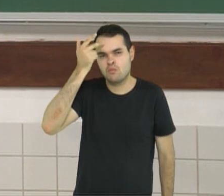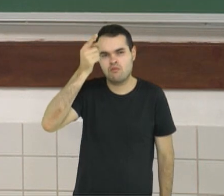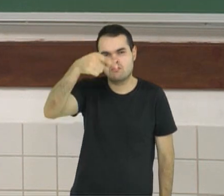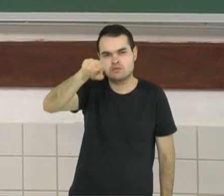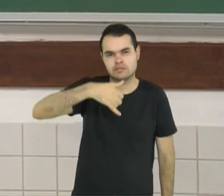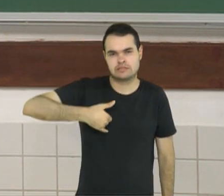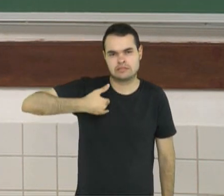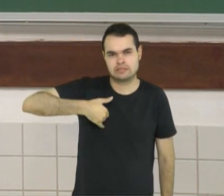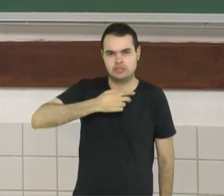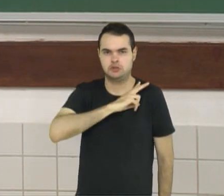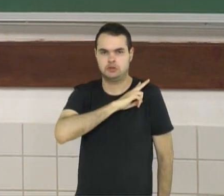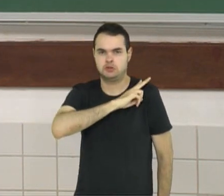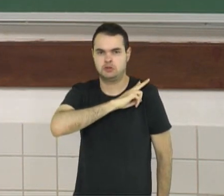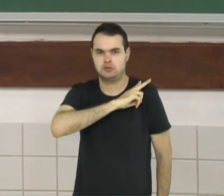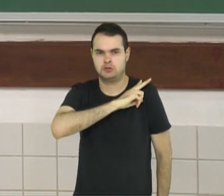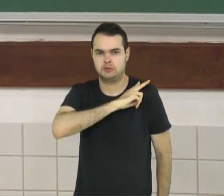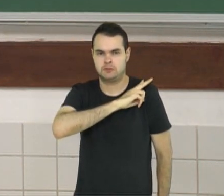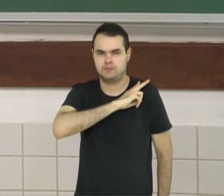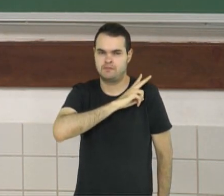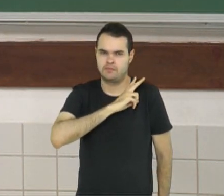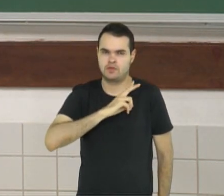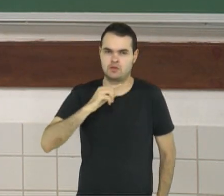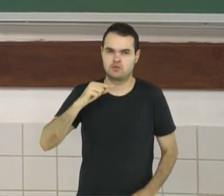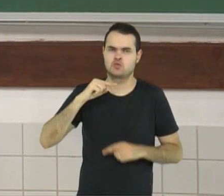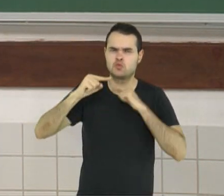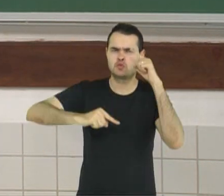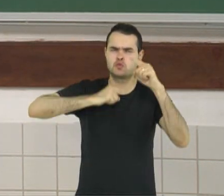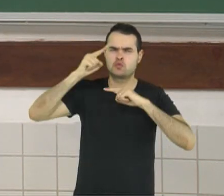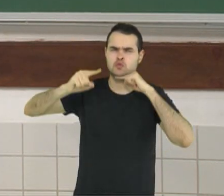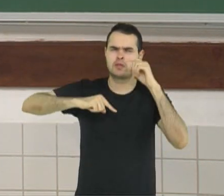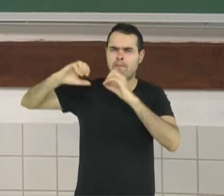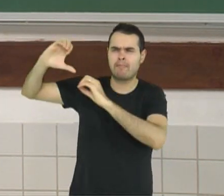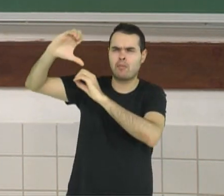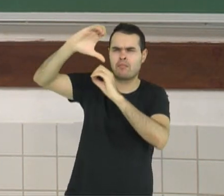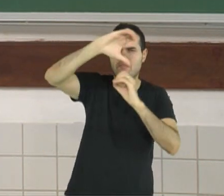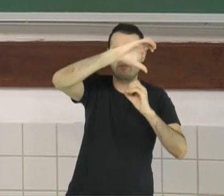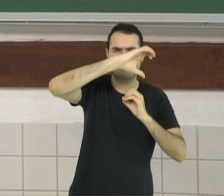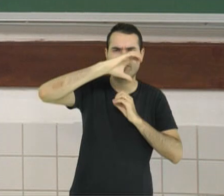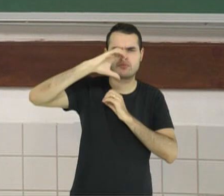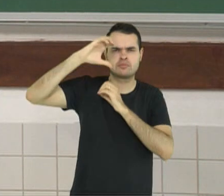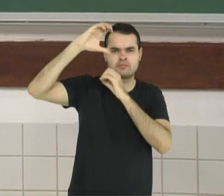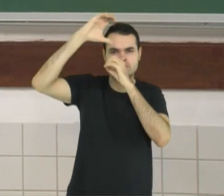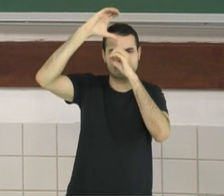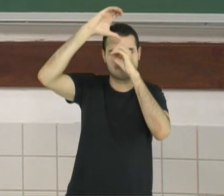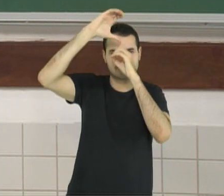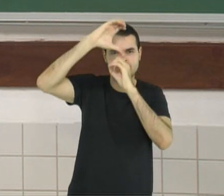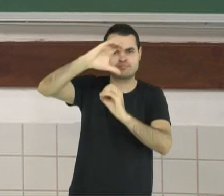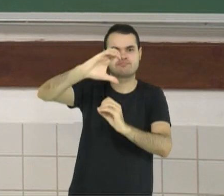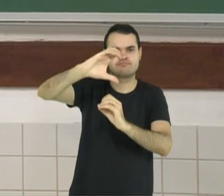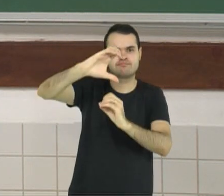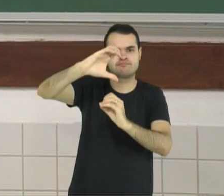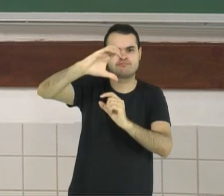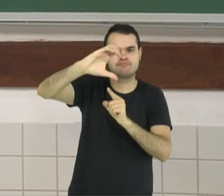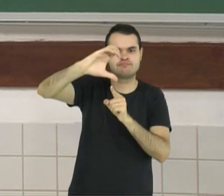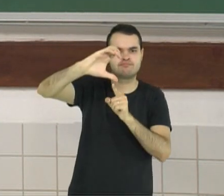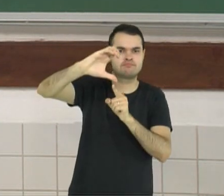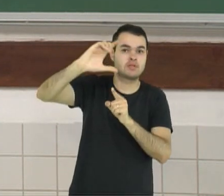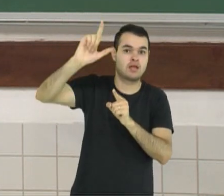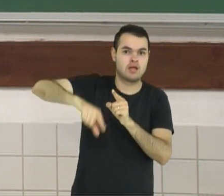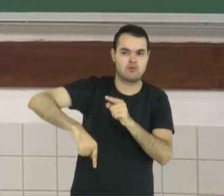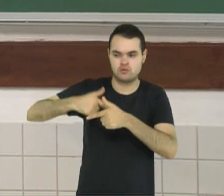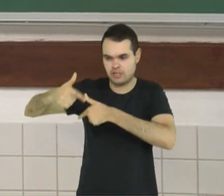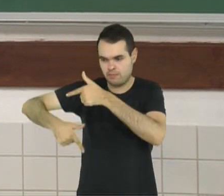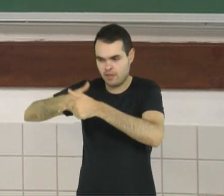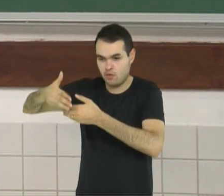estão na segunda série do ensino médio, ter tantas dúvidas, não é? Porque a carreira é algo que vai te levar até o final da vida, ou